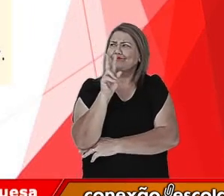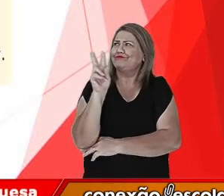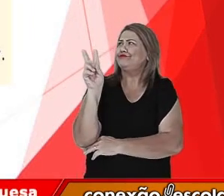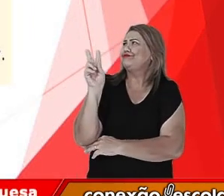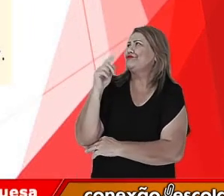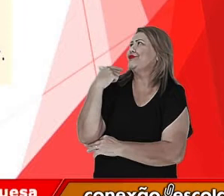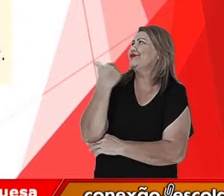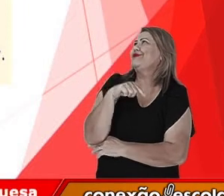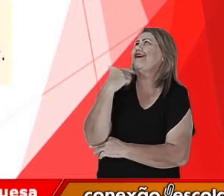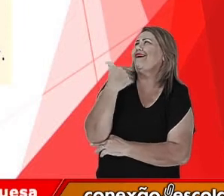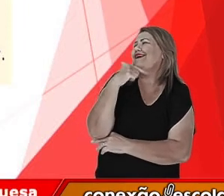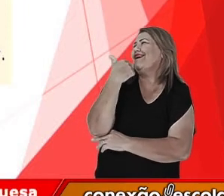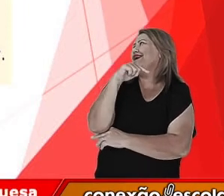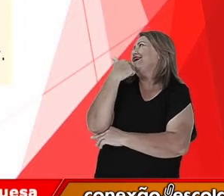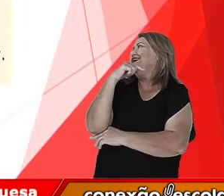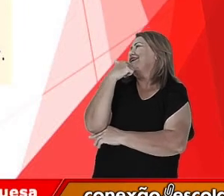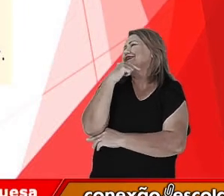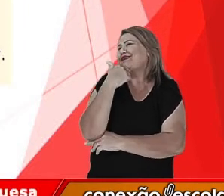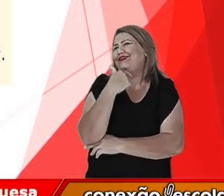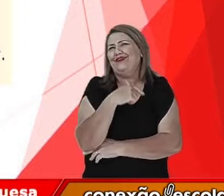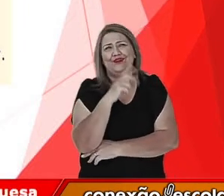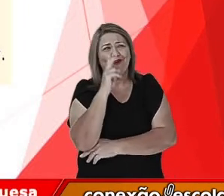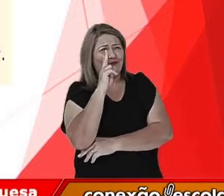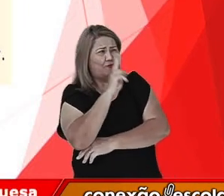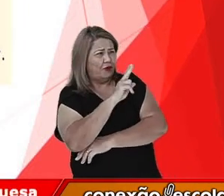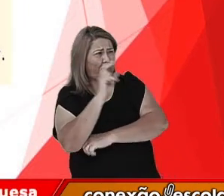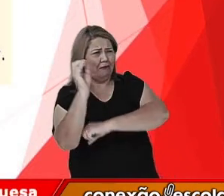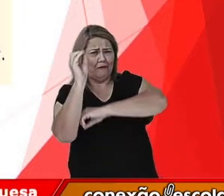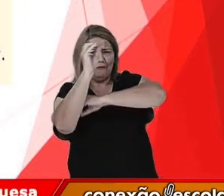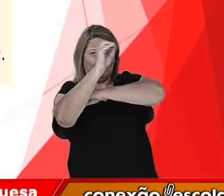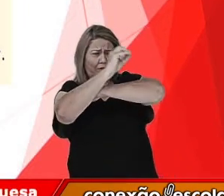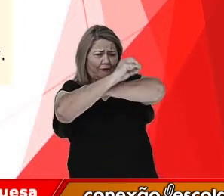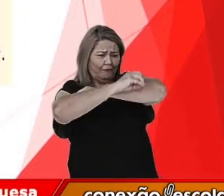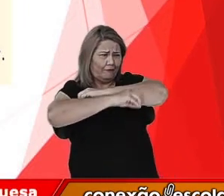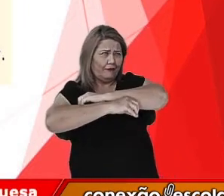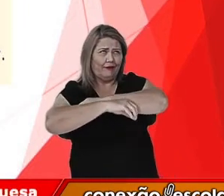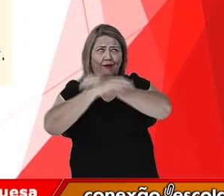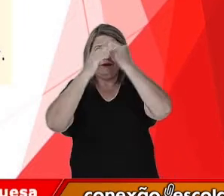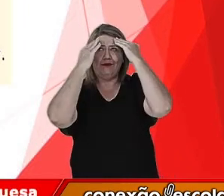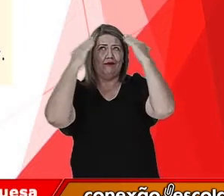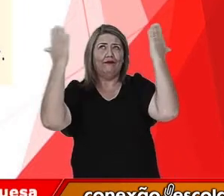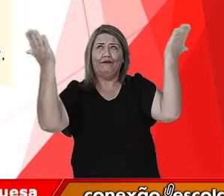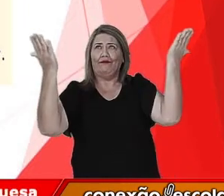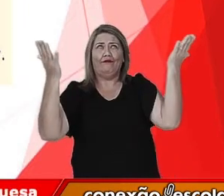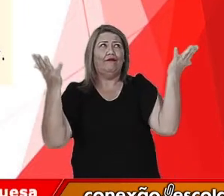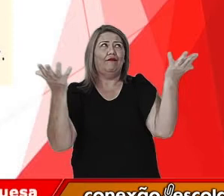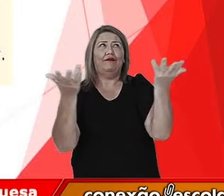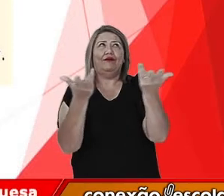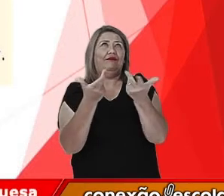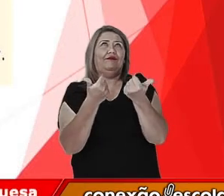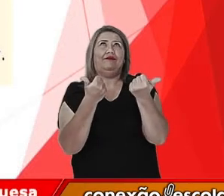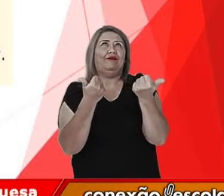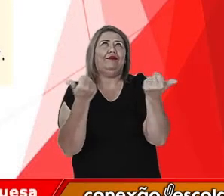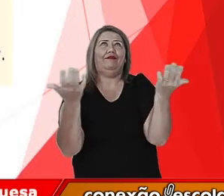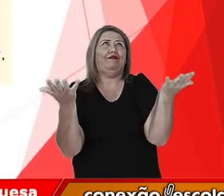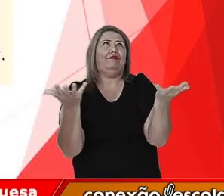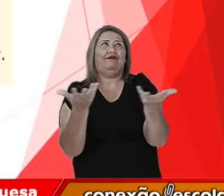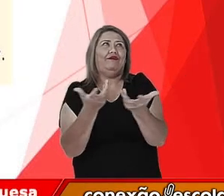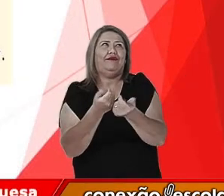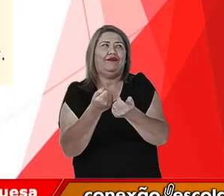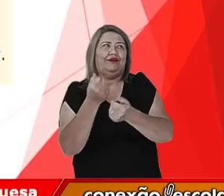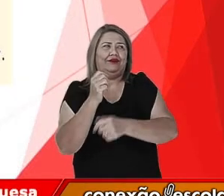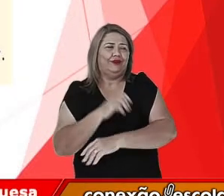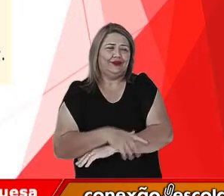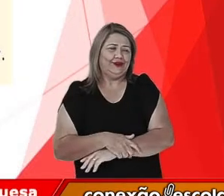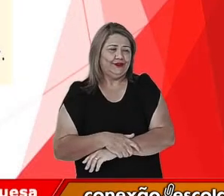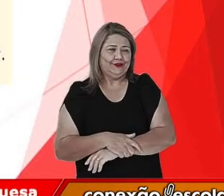risada. Ver o pôr do sol, ah, meu Deus, fabuloso, fabuloso. Me